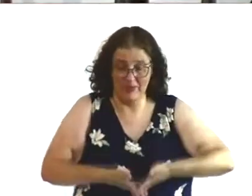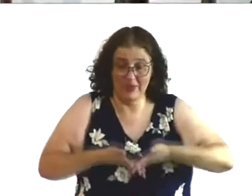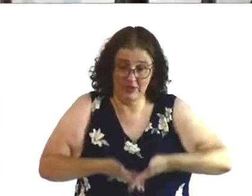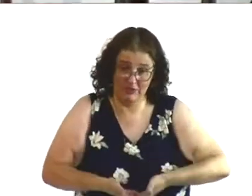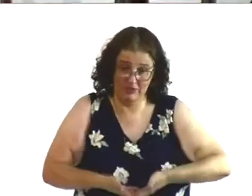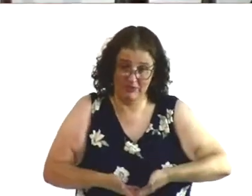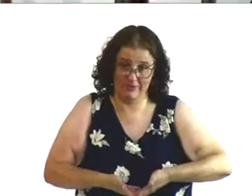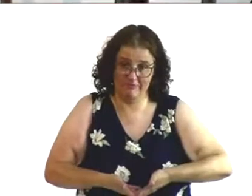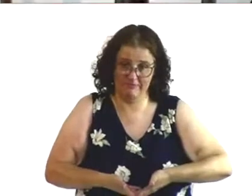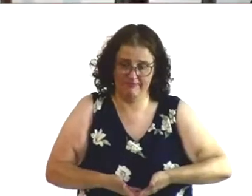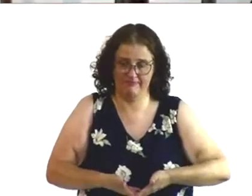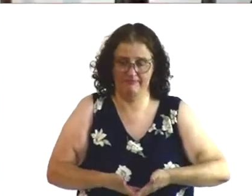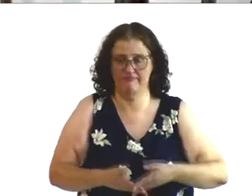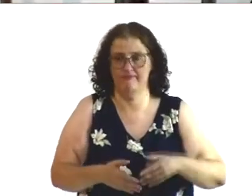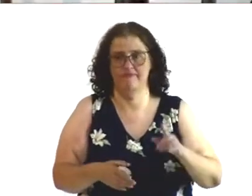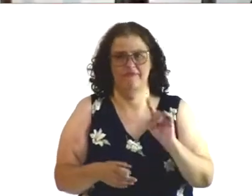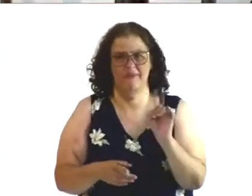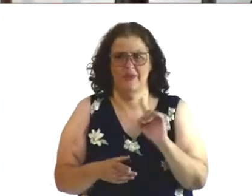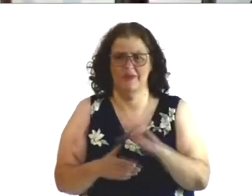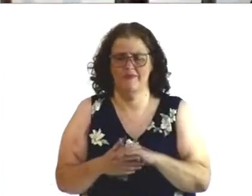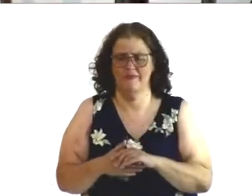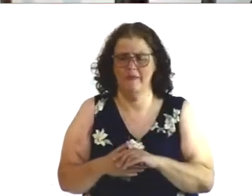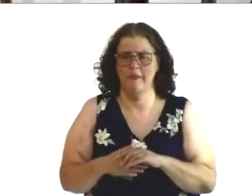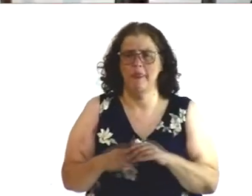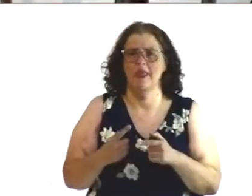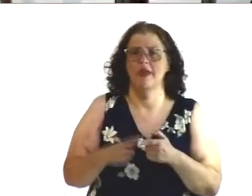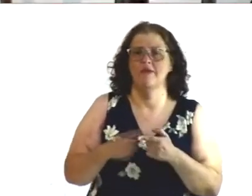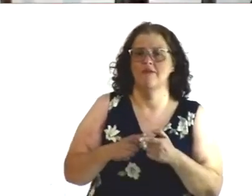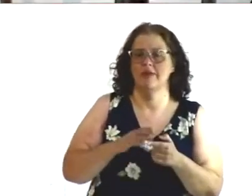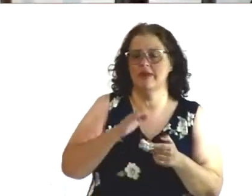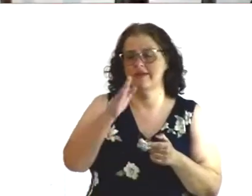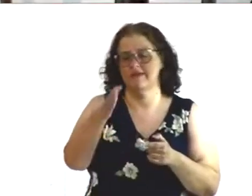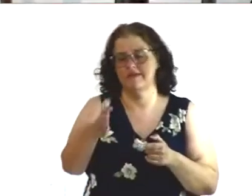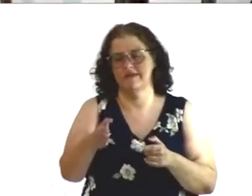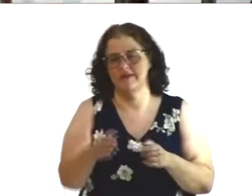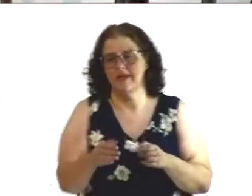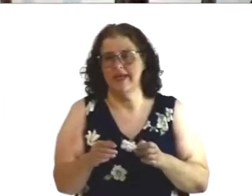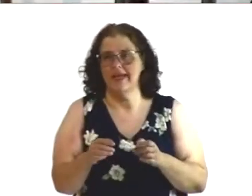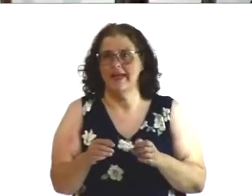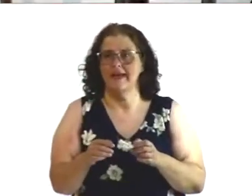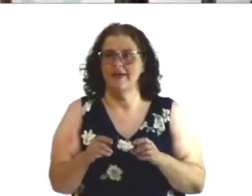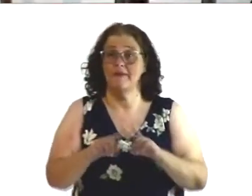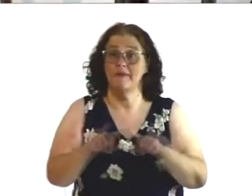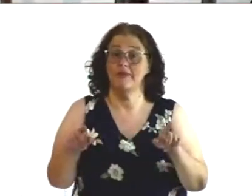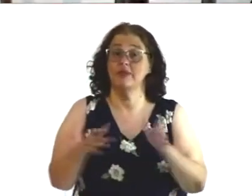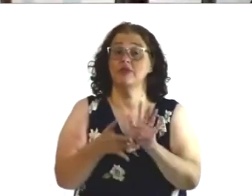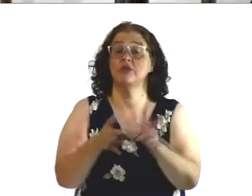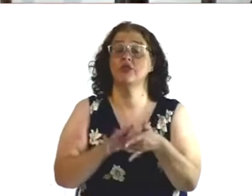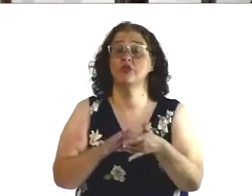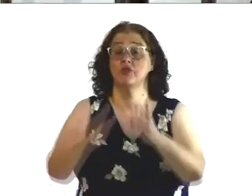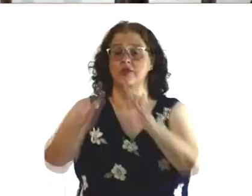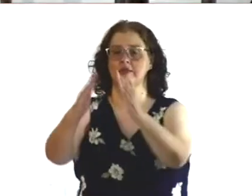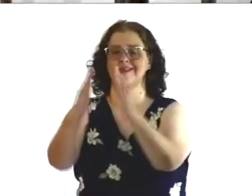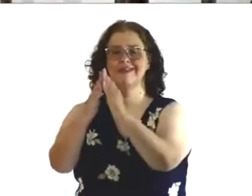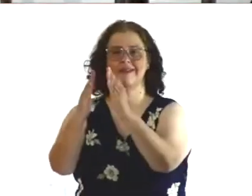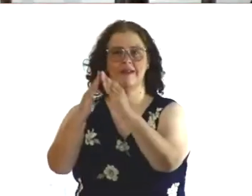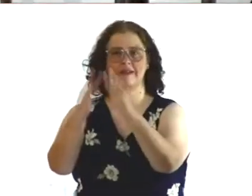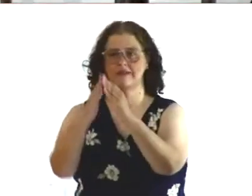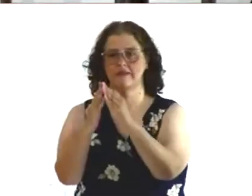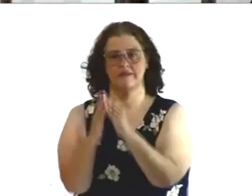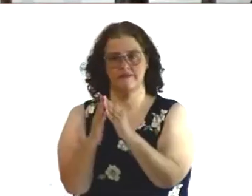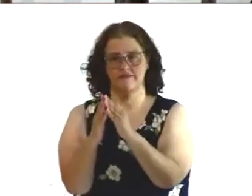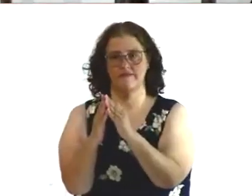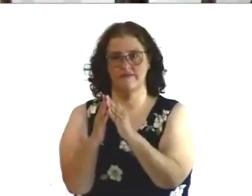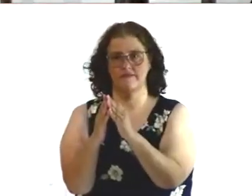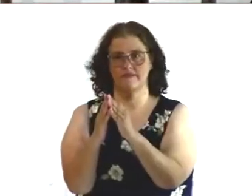em uma casa, que é chamada de cova, é estranha a palavra, mas é porque as casas eram feitas no